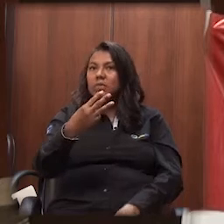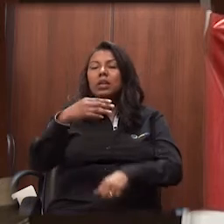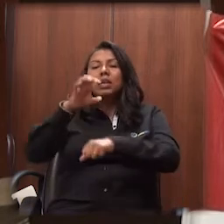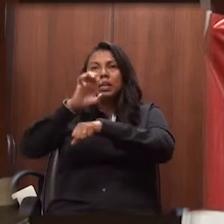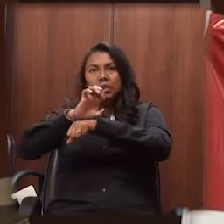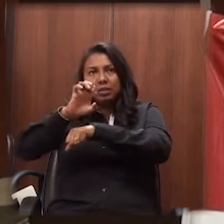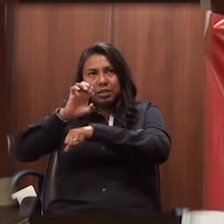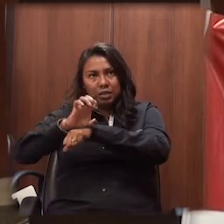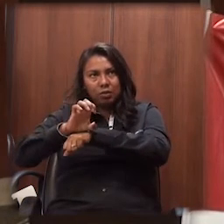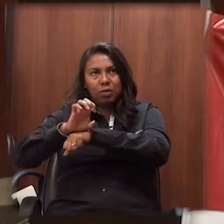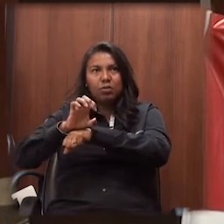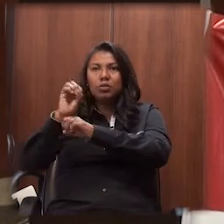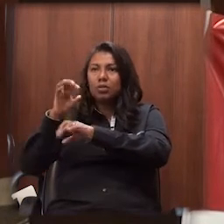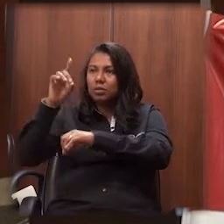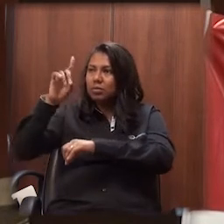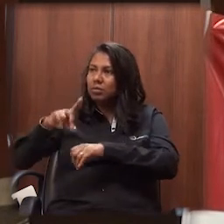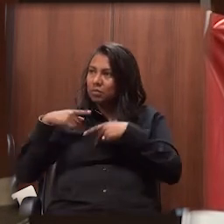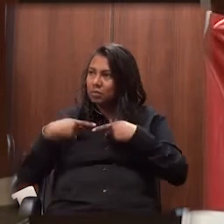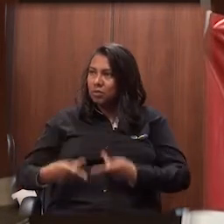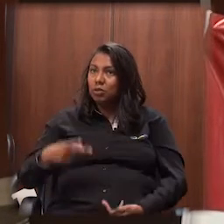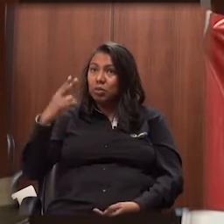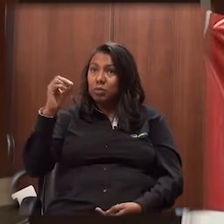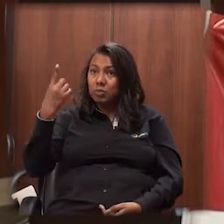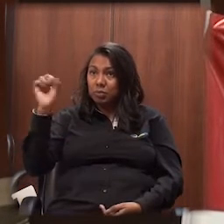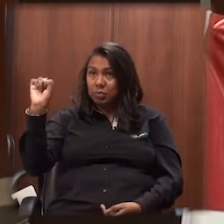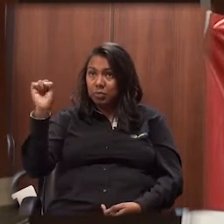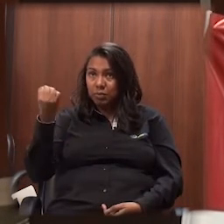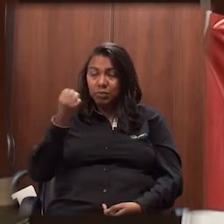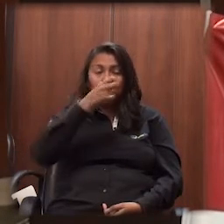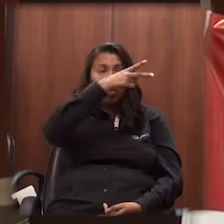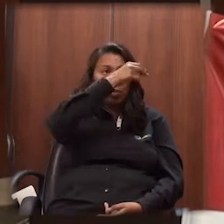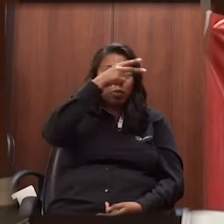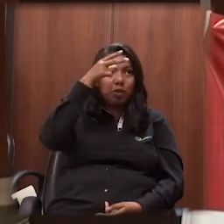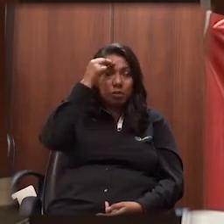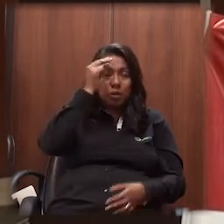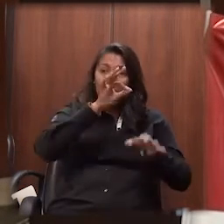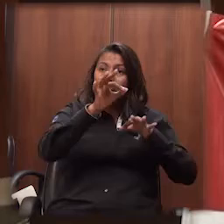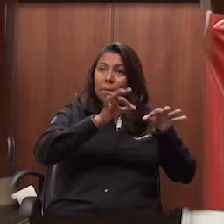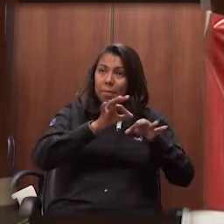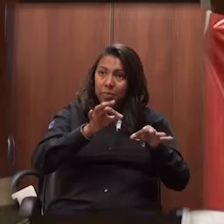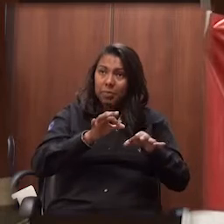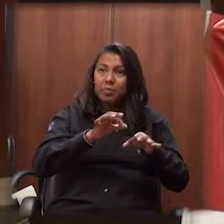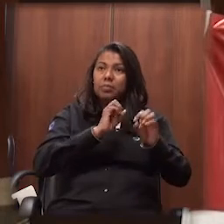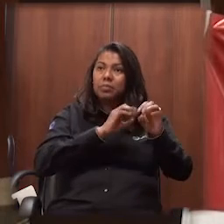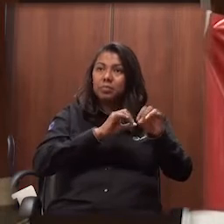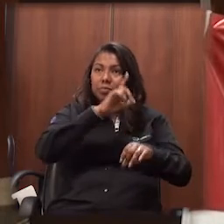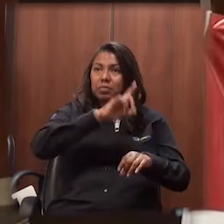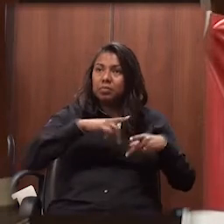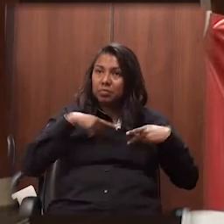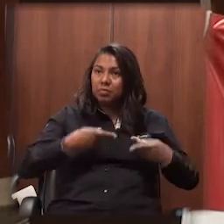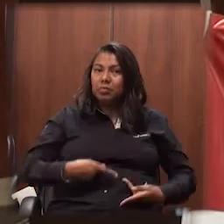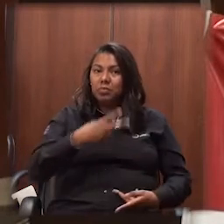Plano Estadual de Educação e Direitos Humanos 2018, municipal, Plano Municipal de Educação e Direitos